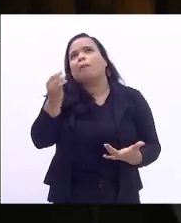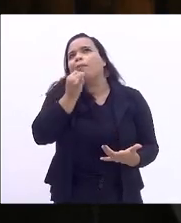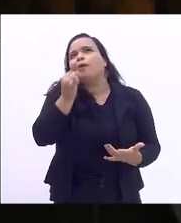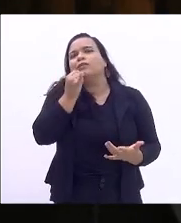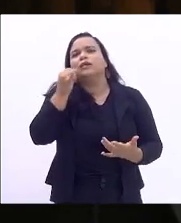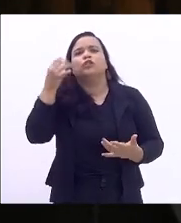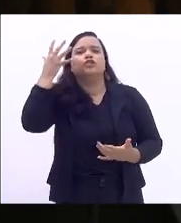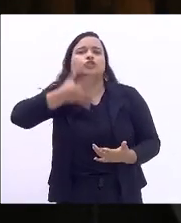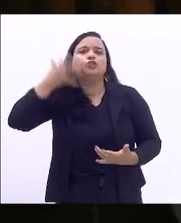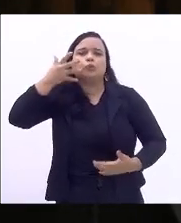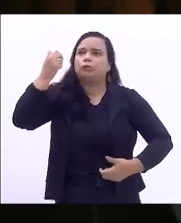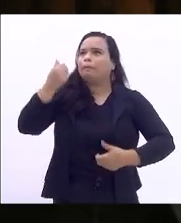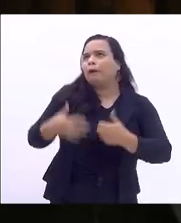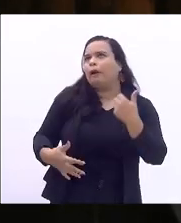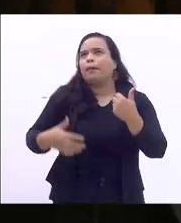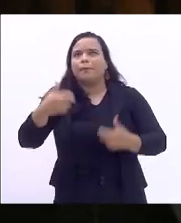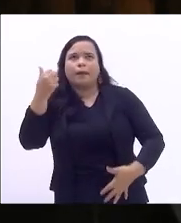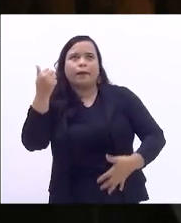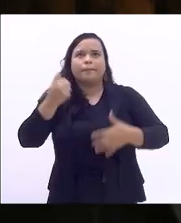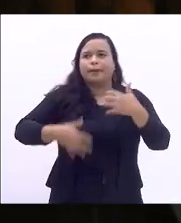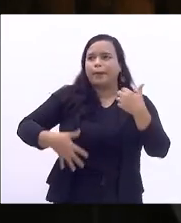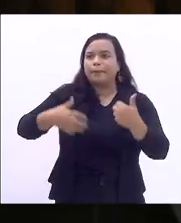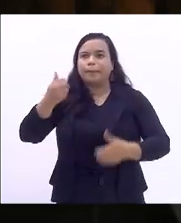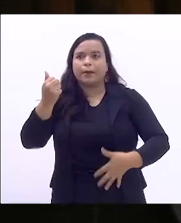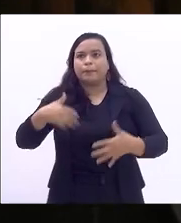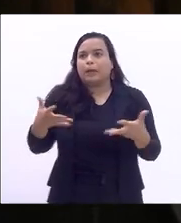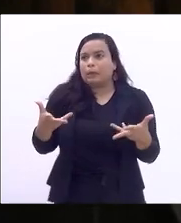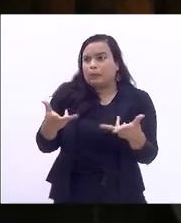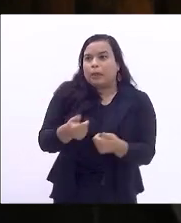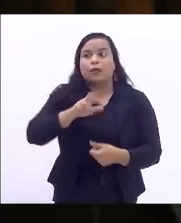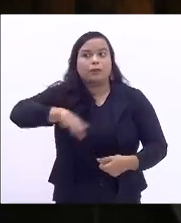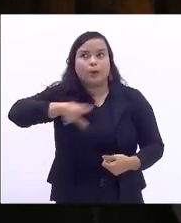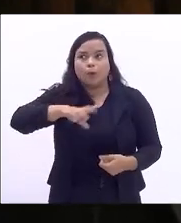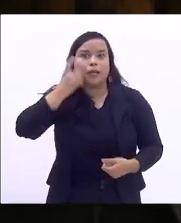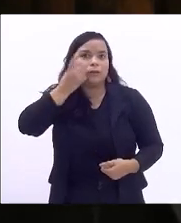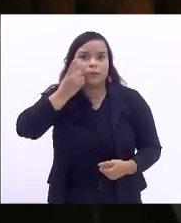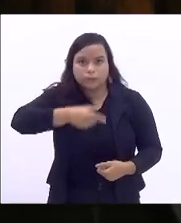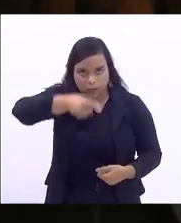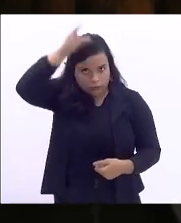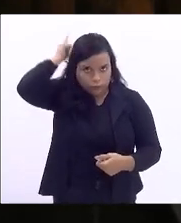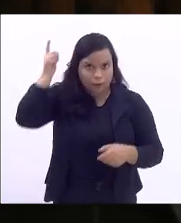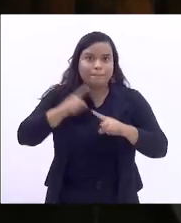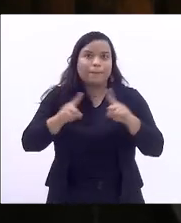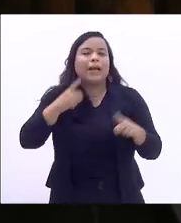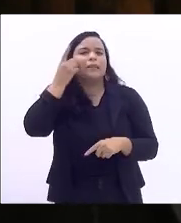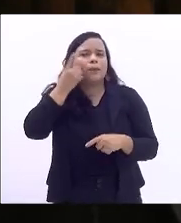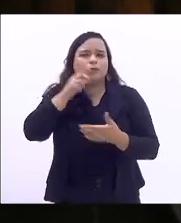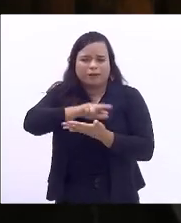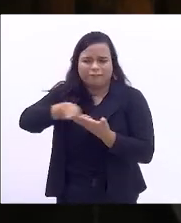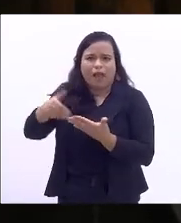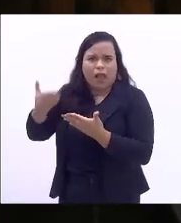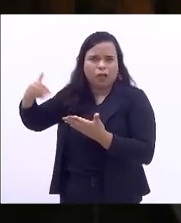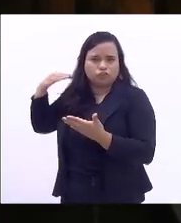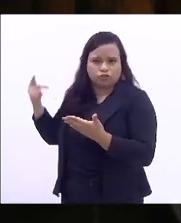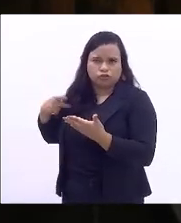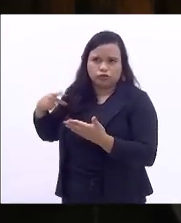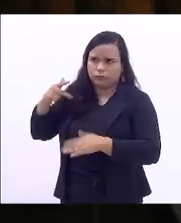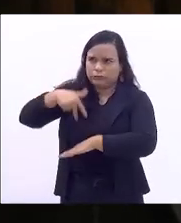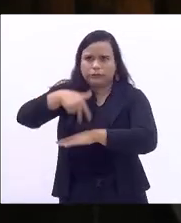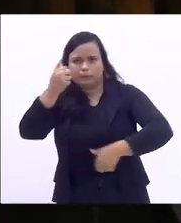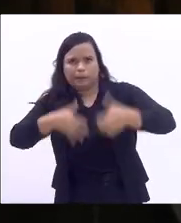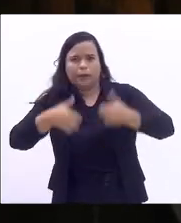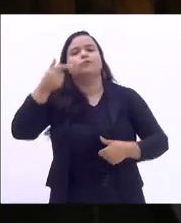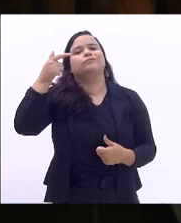uma vez num discurso falacioso repito não é do deputado nos Paulo mas de Deputados que me antecederam que mais uma vez